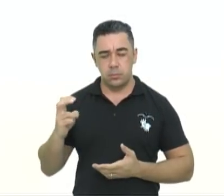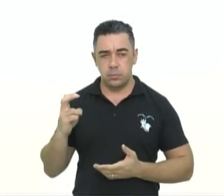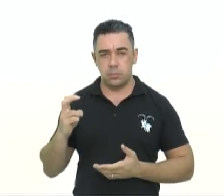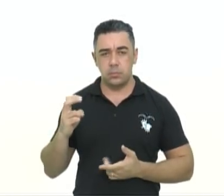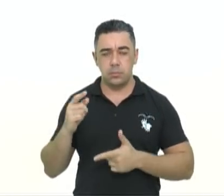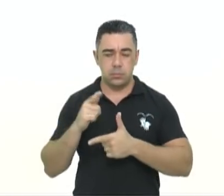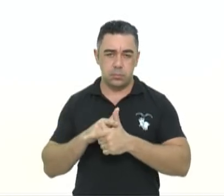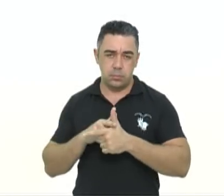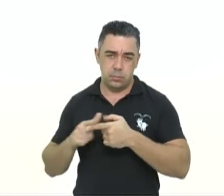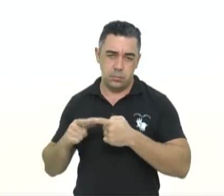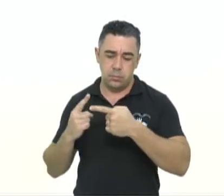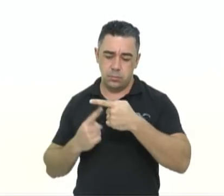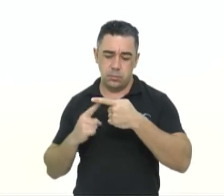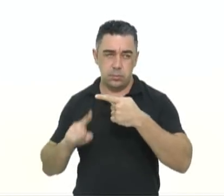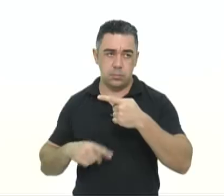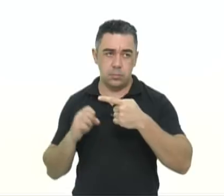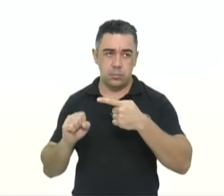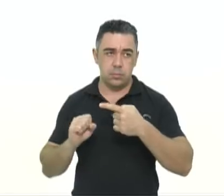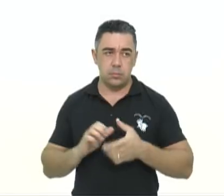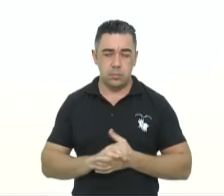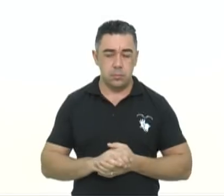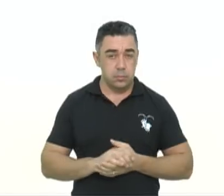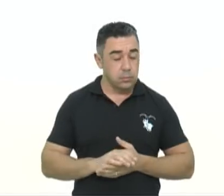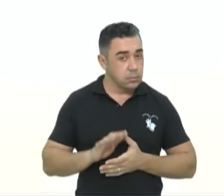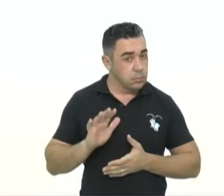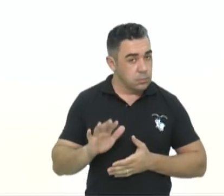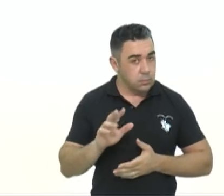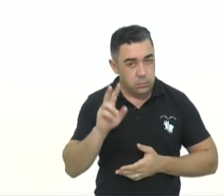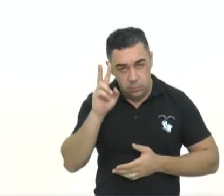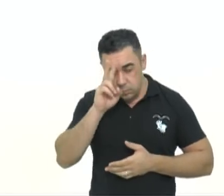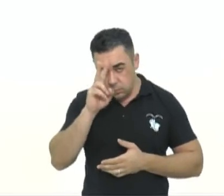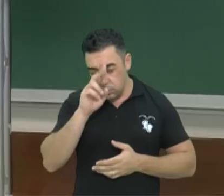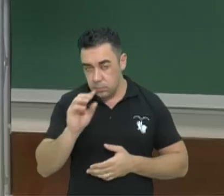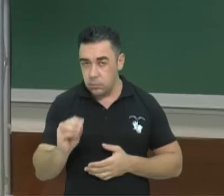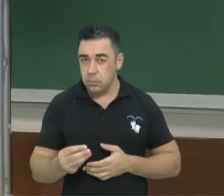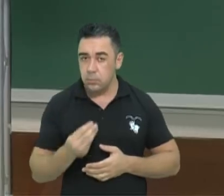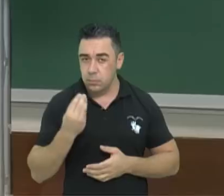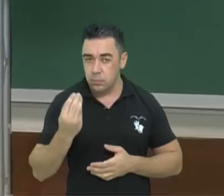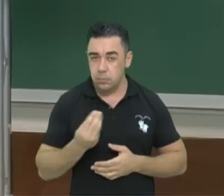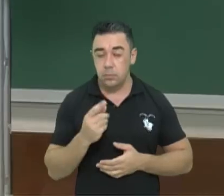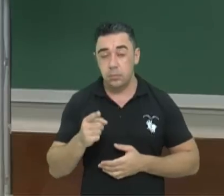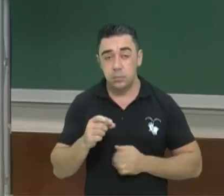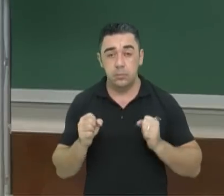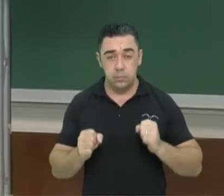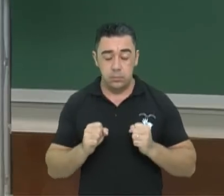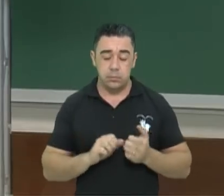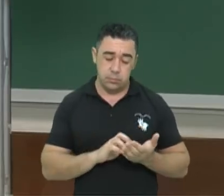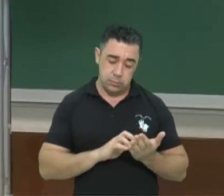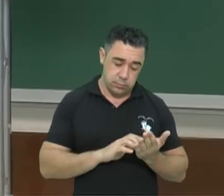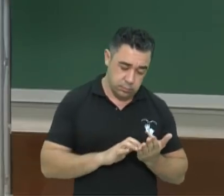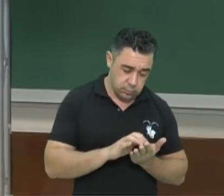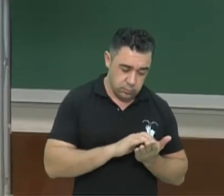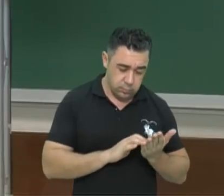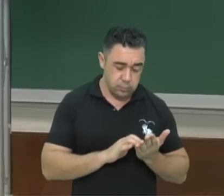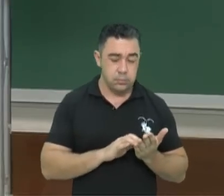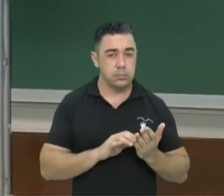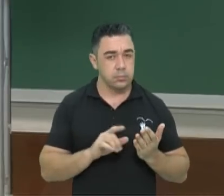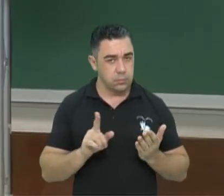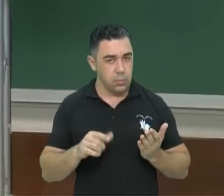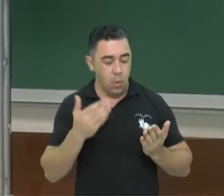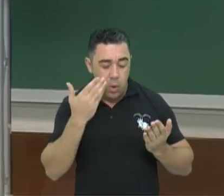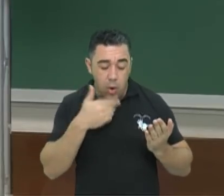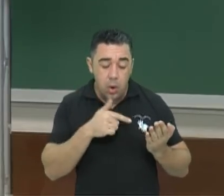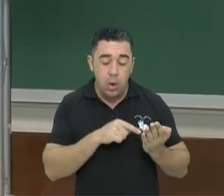217,5 dividido por 1,8. Lembrando sempre, né, que você pode fazer, né, a conferência